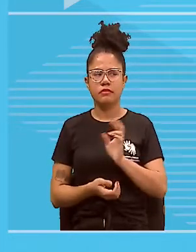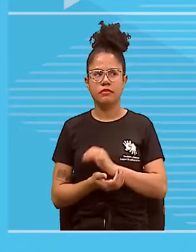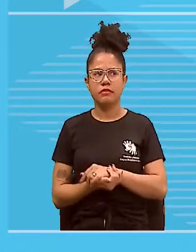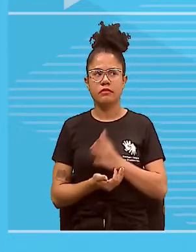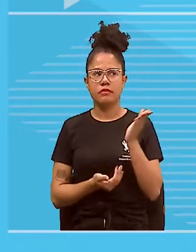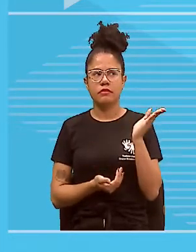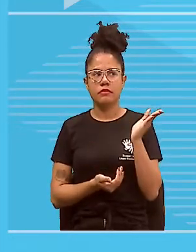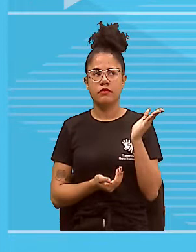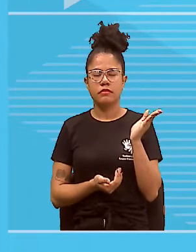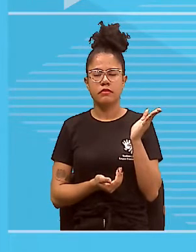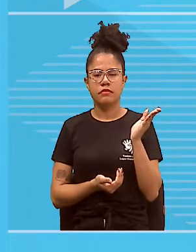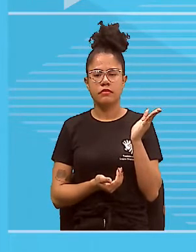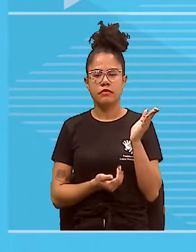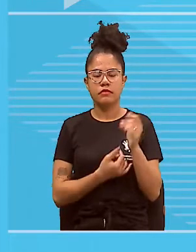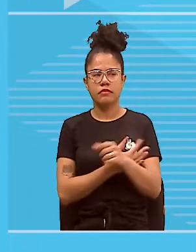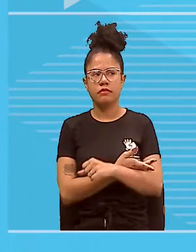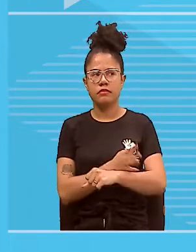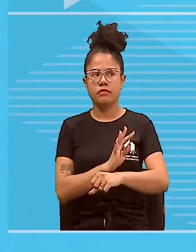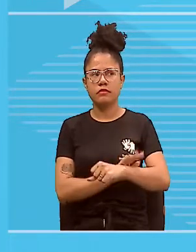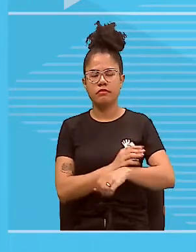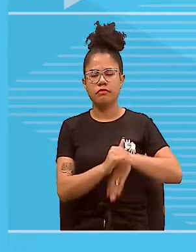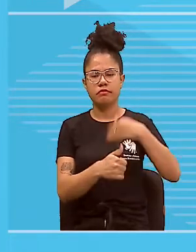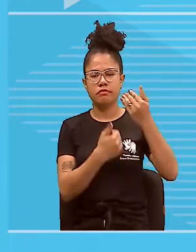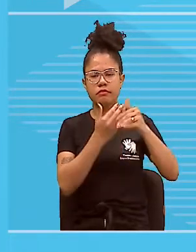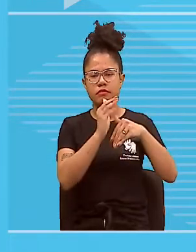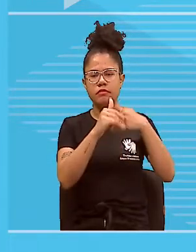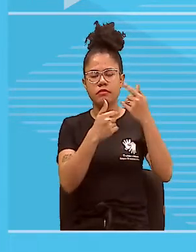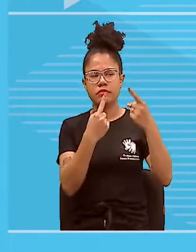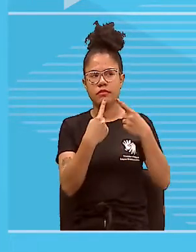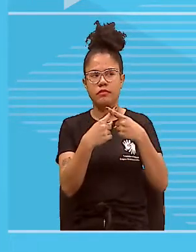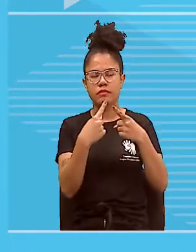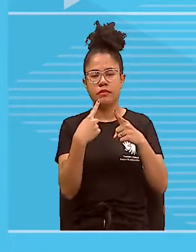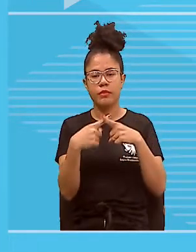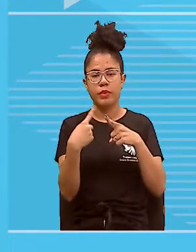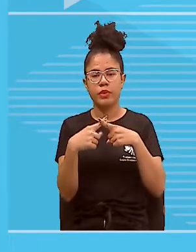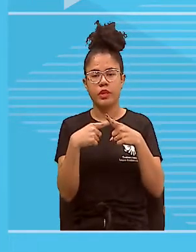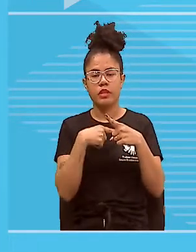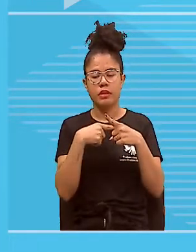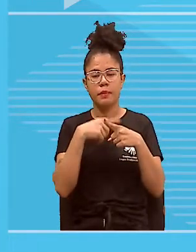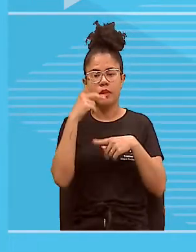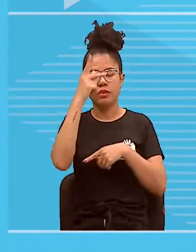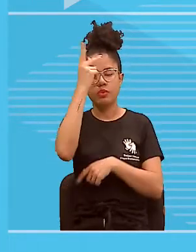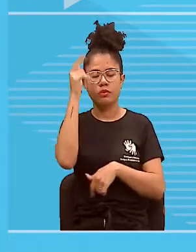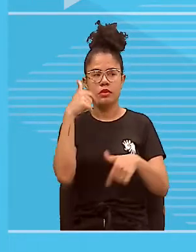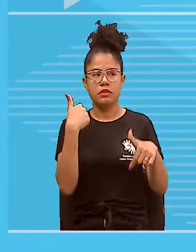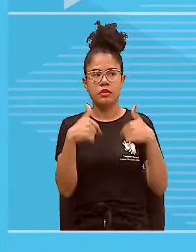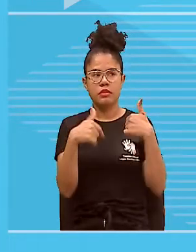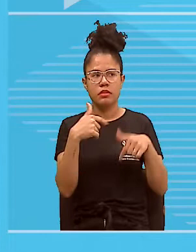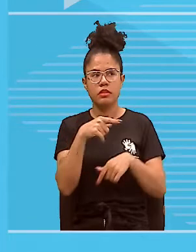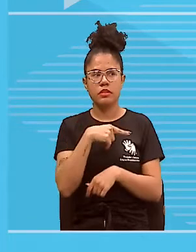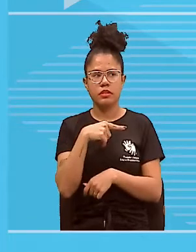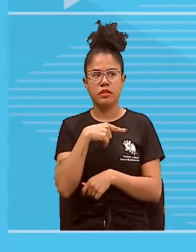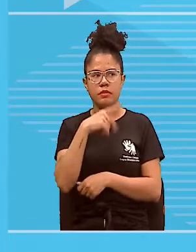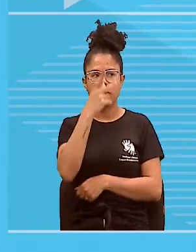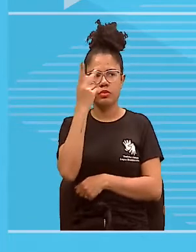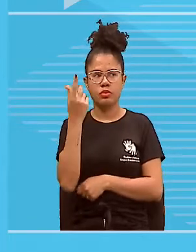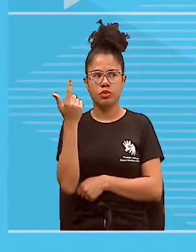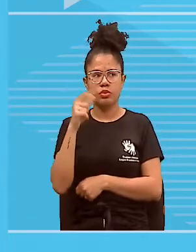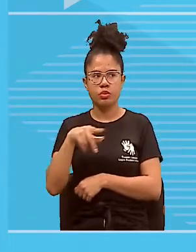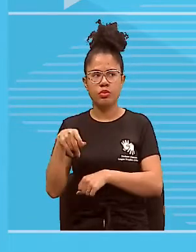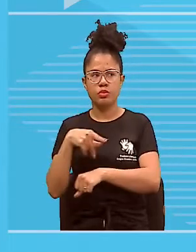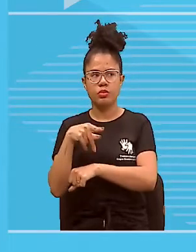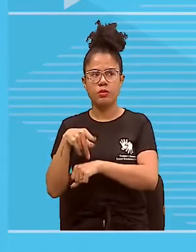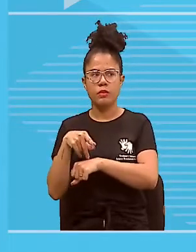cidades estão crescendo por causa também dos Operários mas nessa tela mostra Imigrantes seres